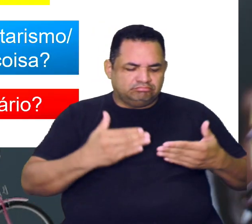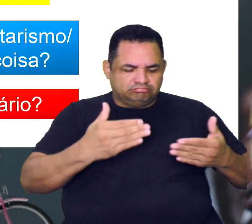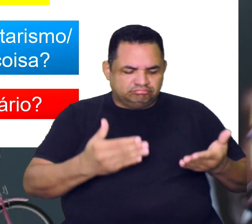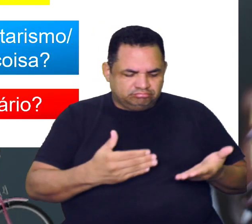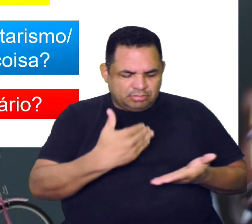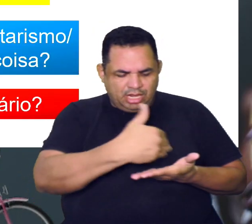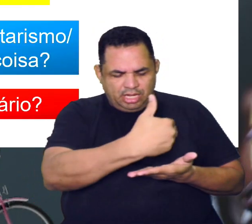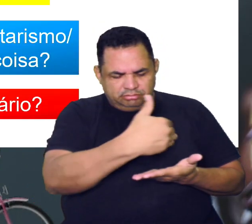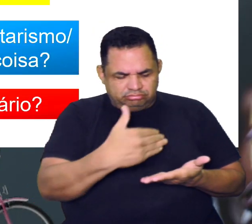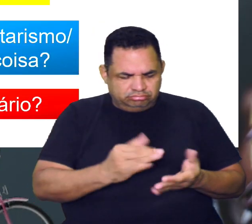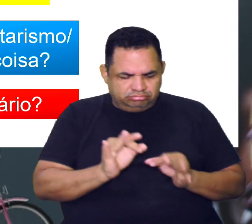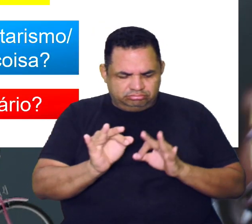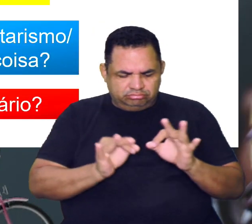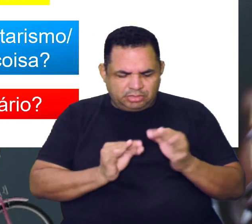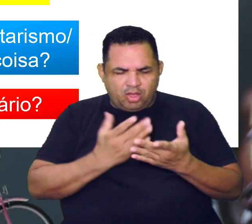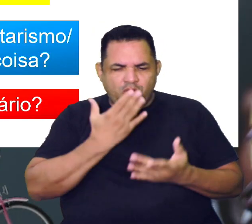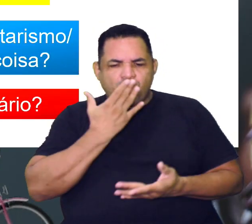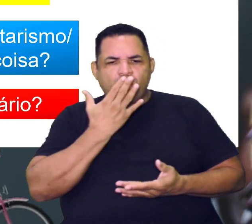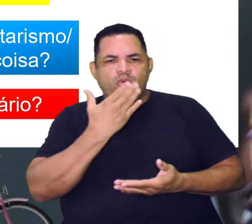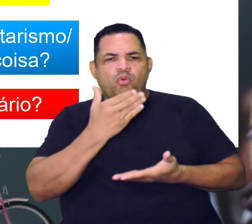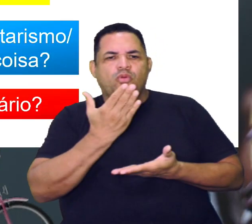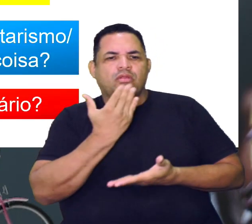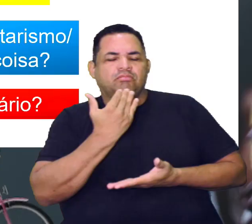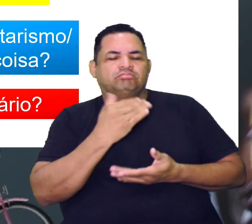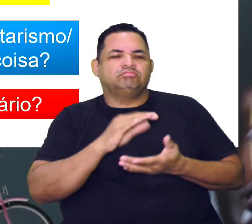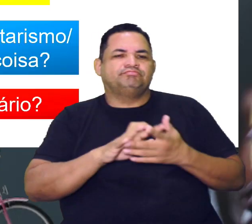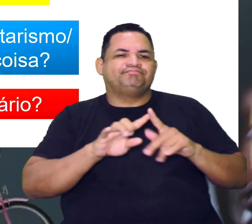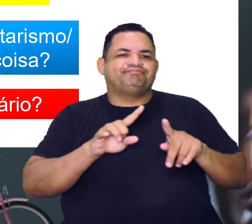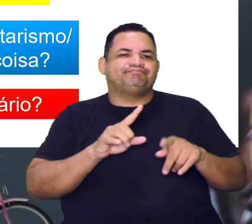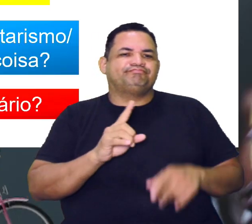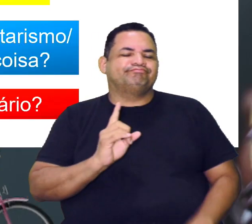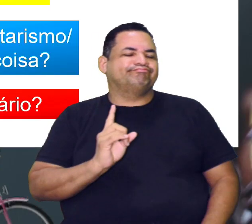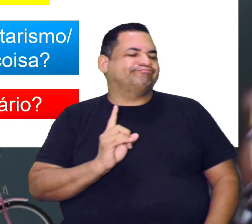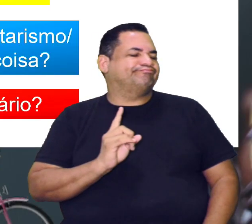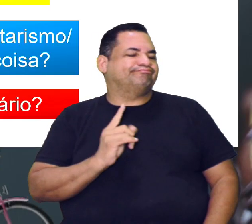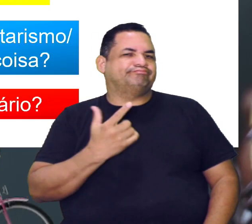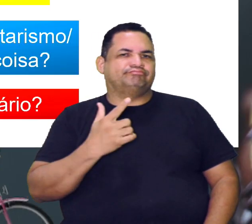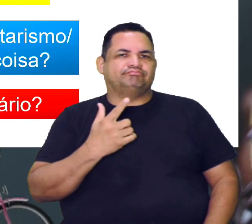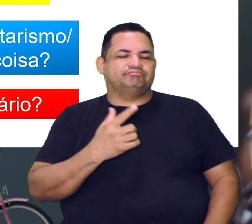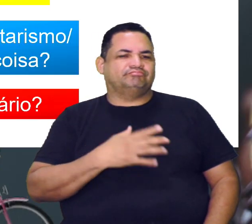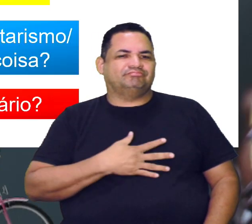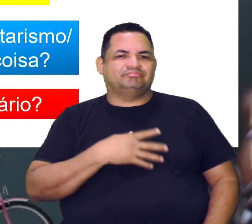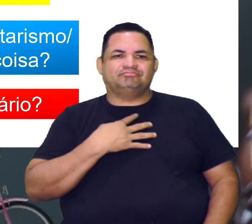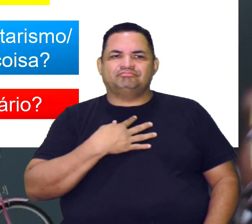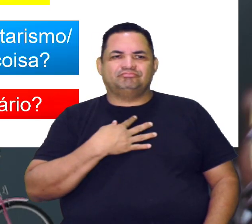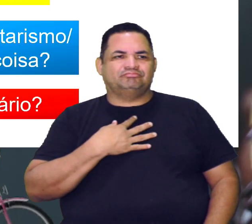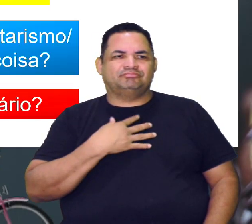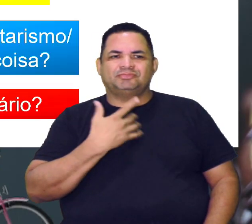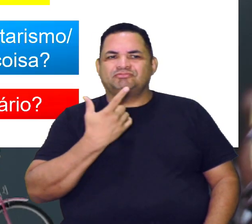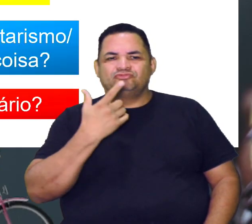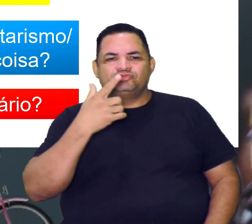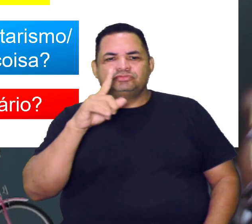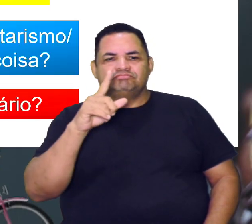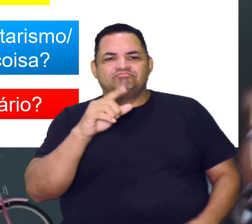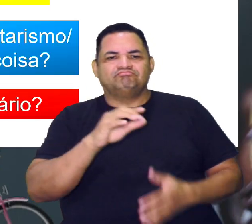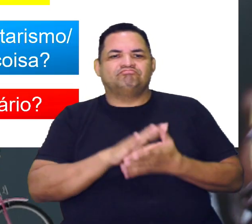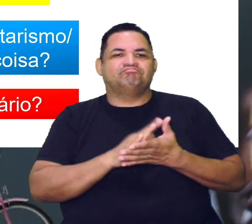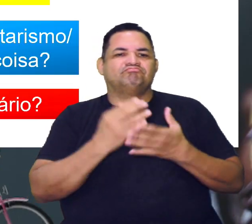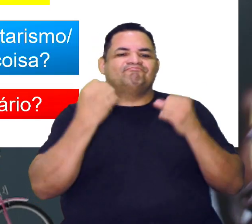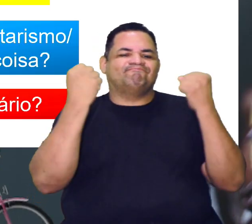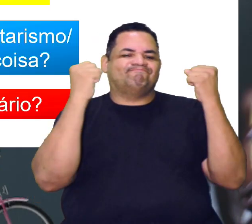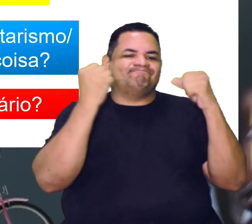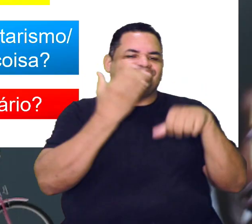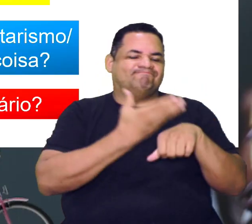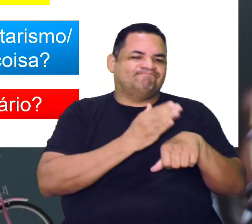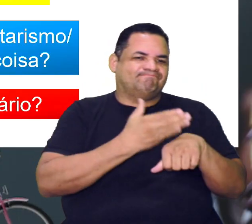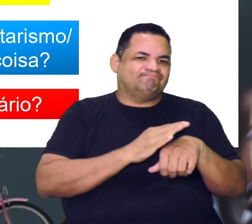bem sortido, bem colorido, mas normalmente eu não faço nenhuma prática de exercício físico. Eu apenas levanto, tomo